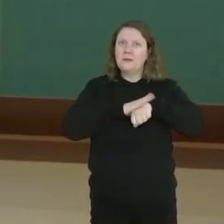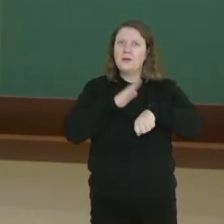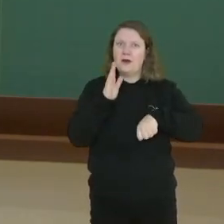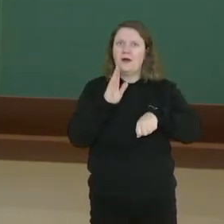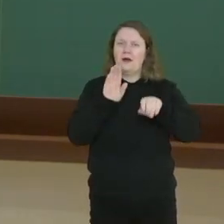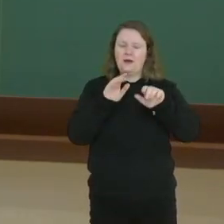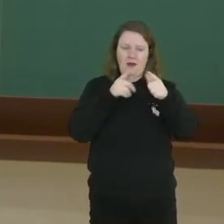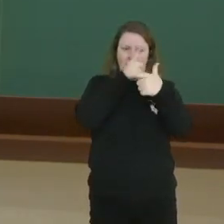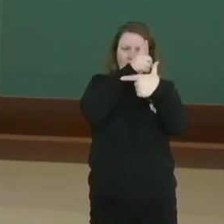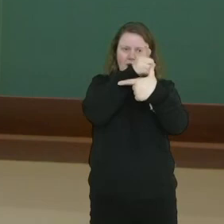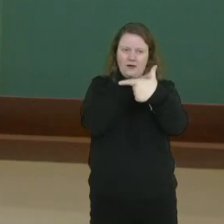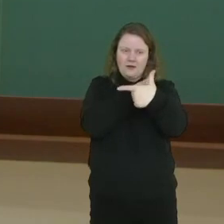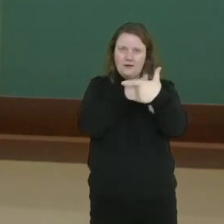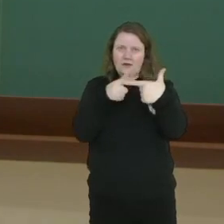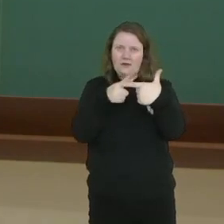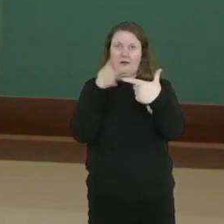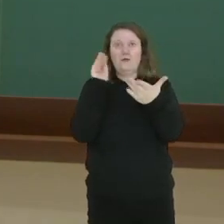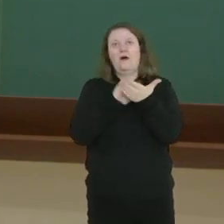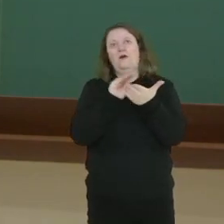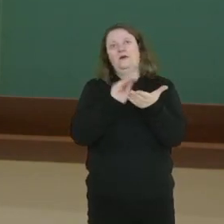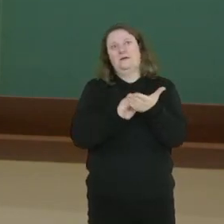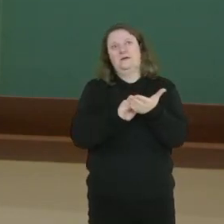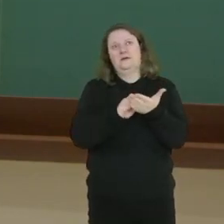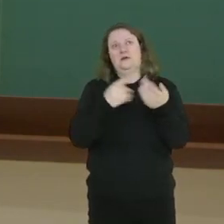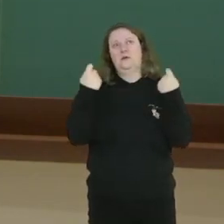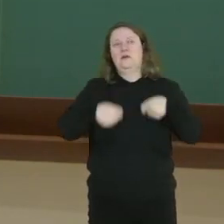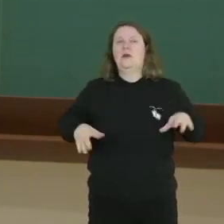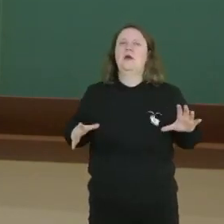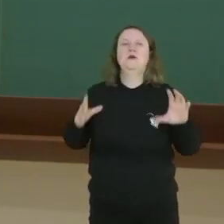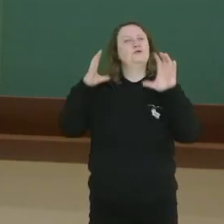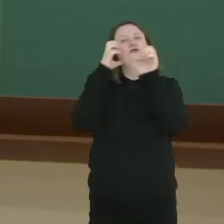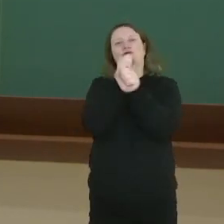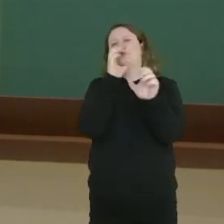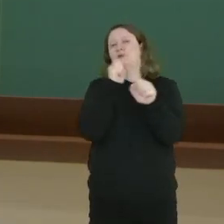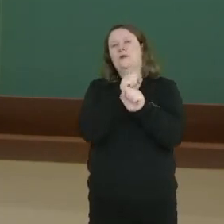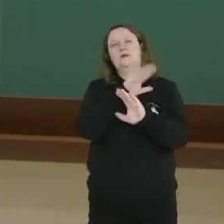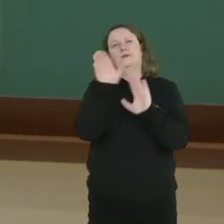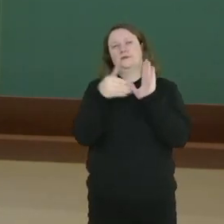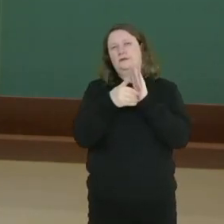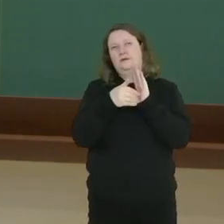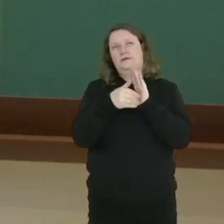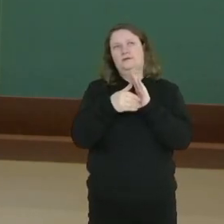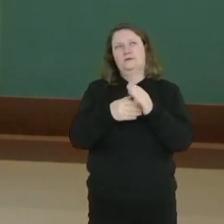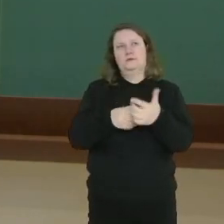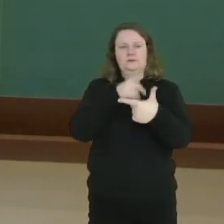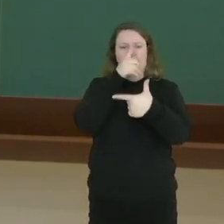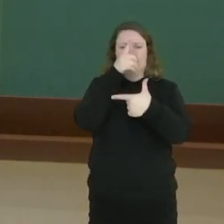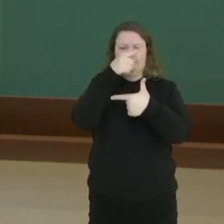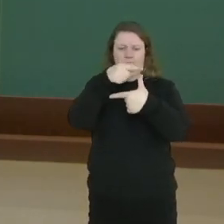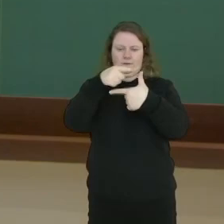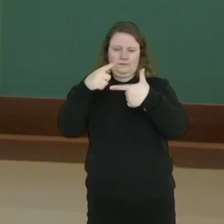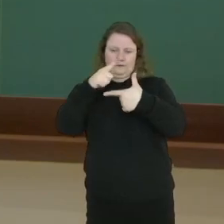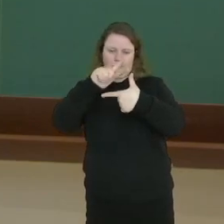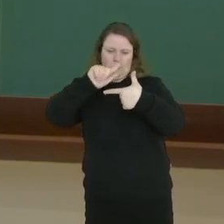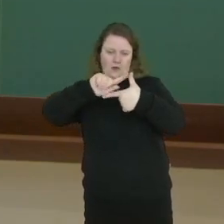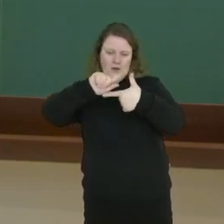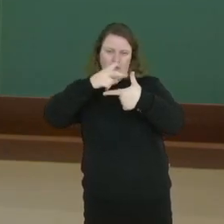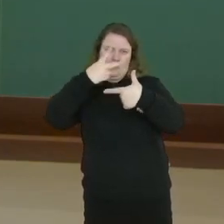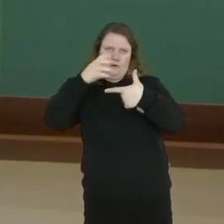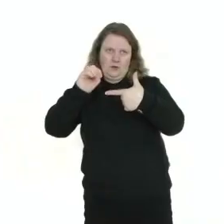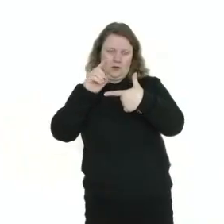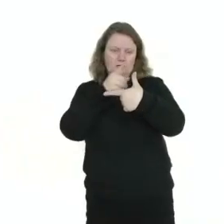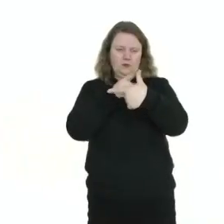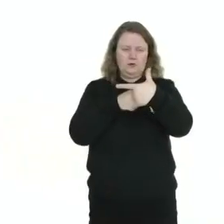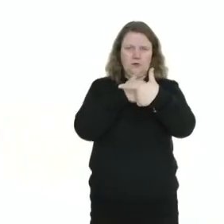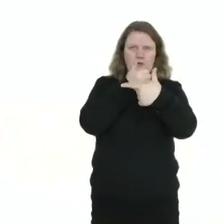outros dois lados. Então, o que eu preciso fazer? Somar toda essa galera, né? Somar os 3 lados, ó. Então, eu somo a medida desse lado, mais desse,